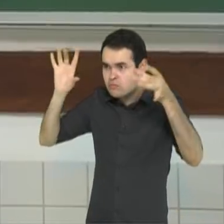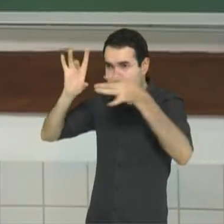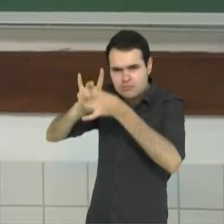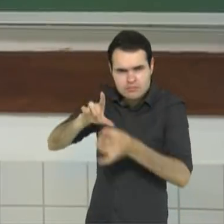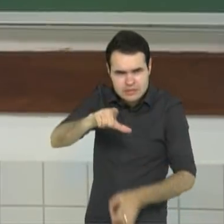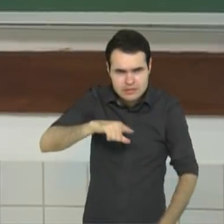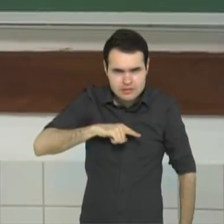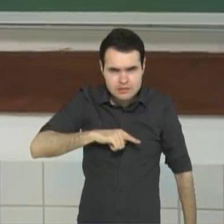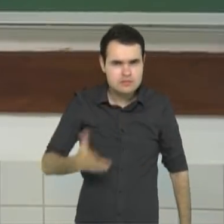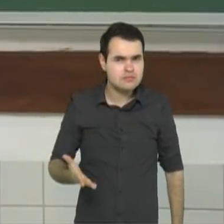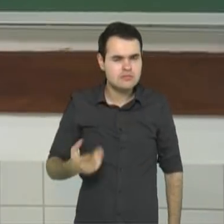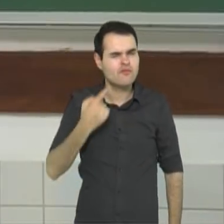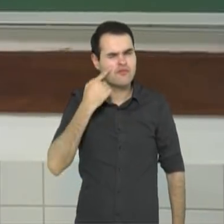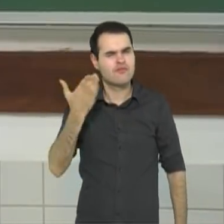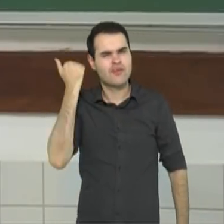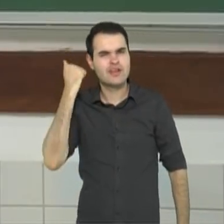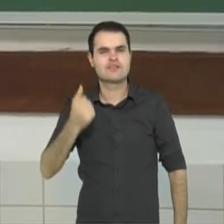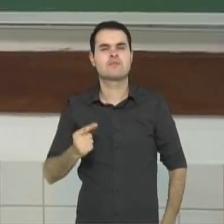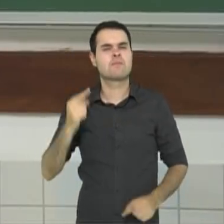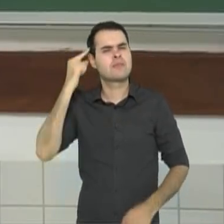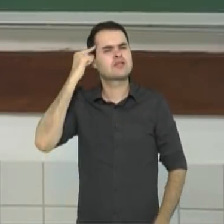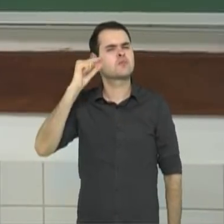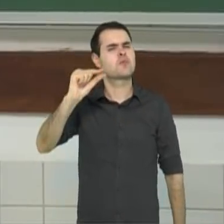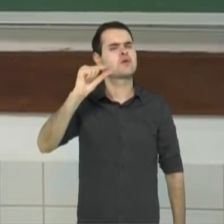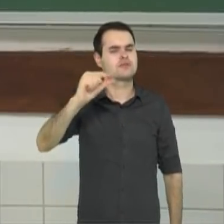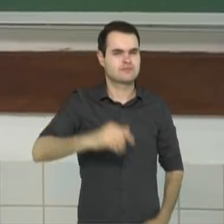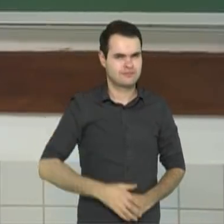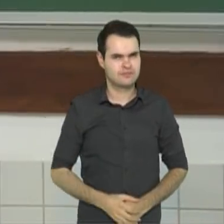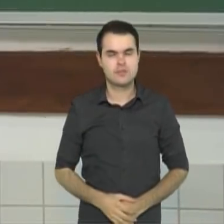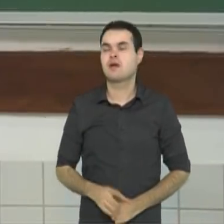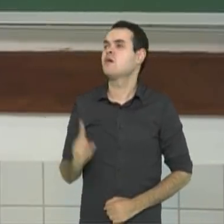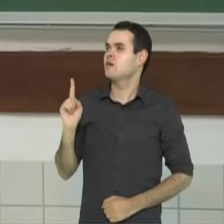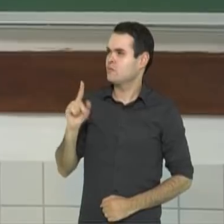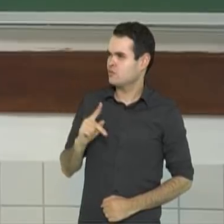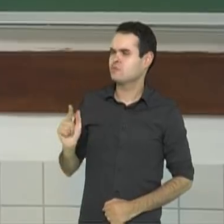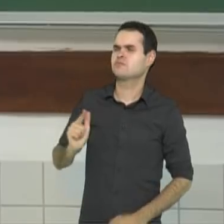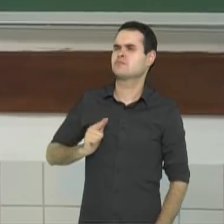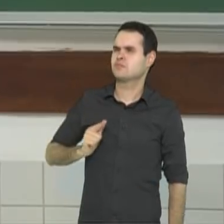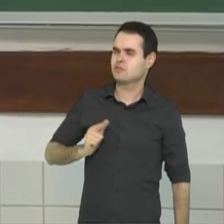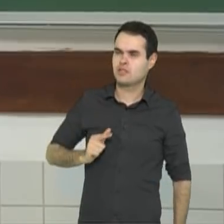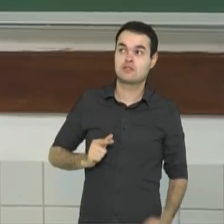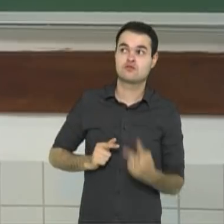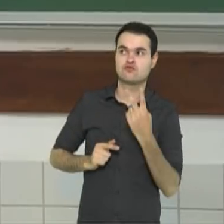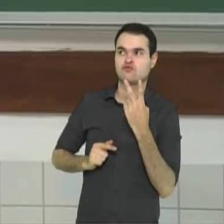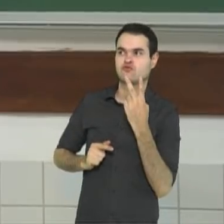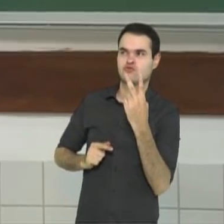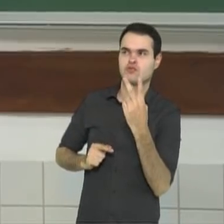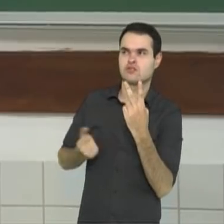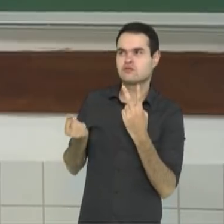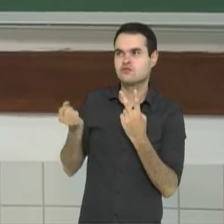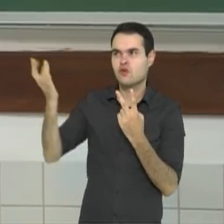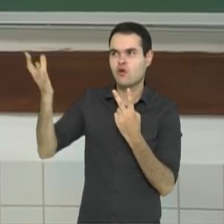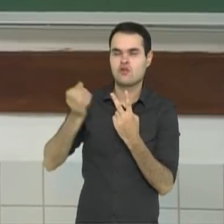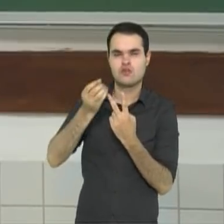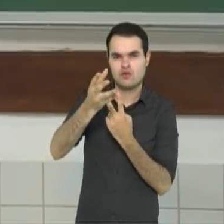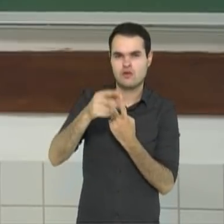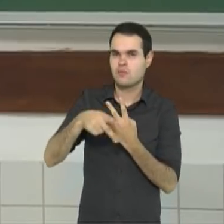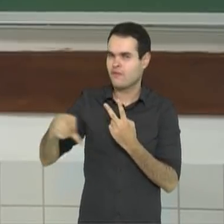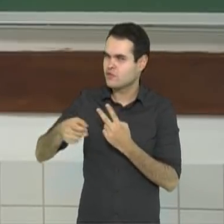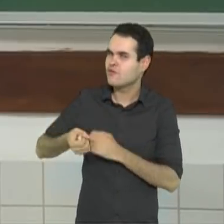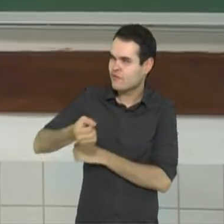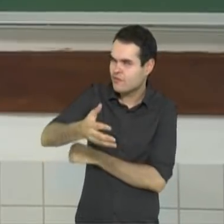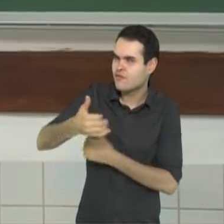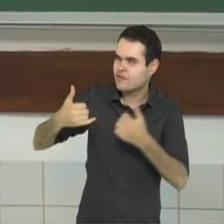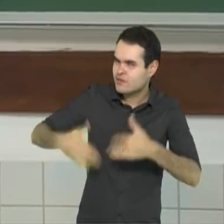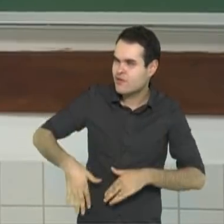personagem? Vamos ver? Pensem um pouquinho. Ah, a professora tem duas para contar para vocês, mas é só no